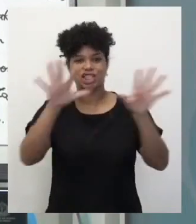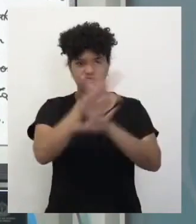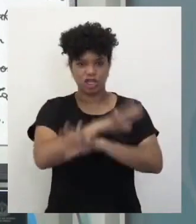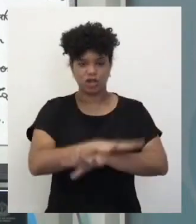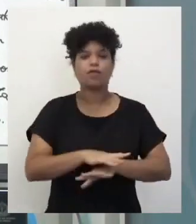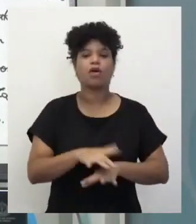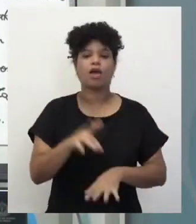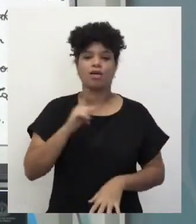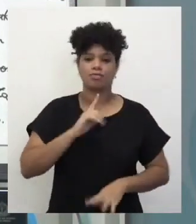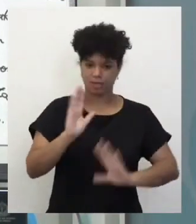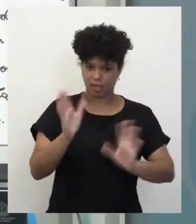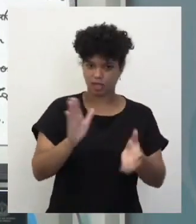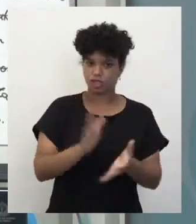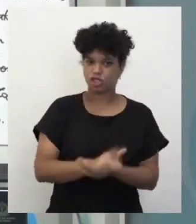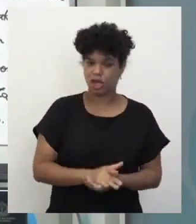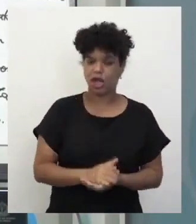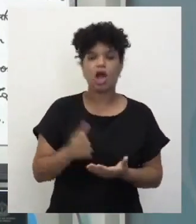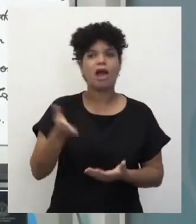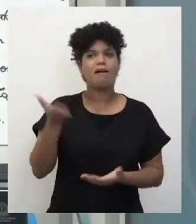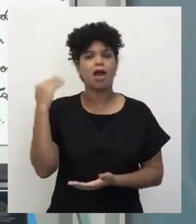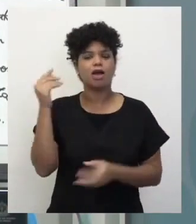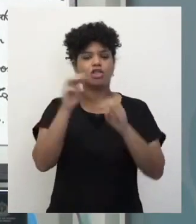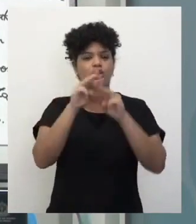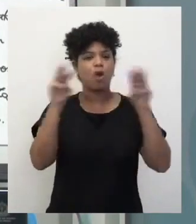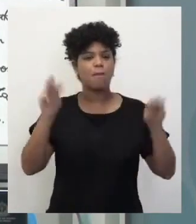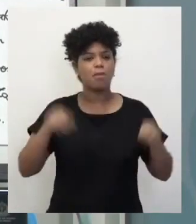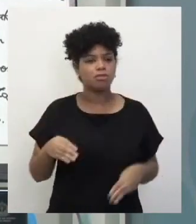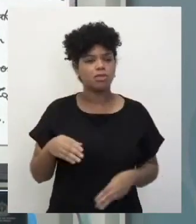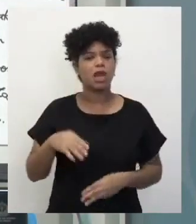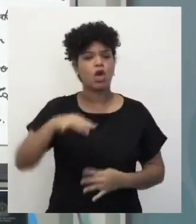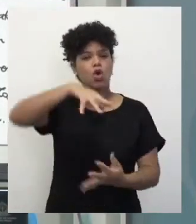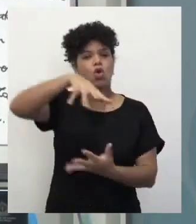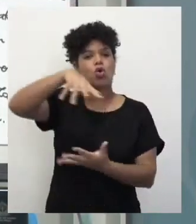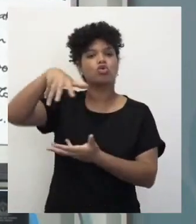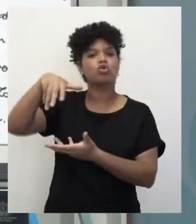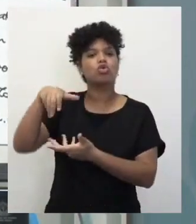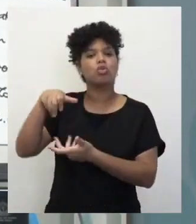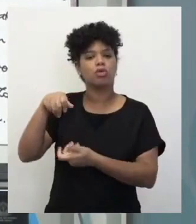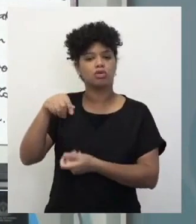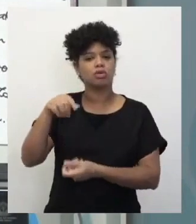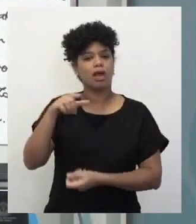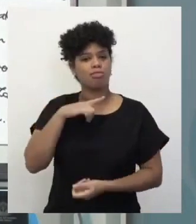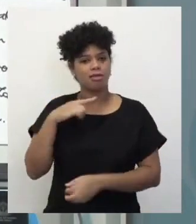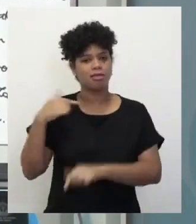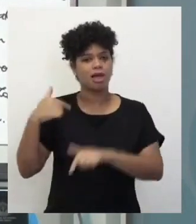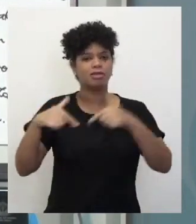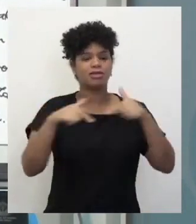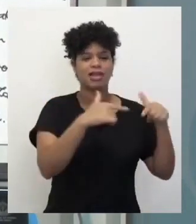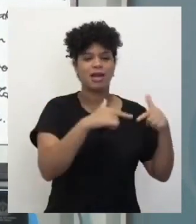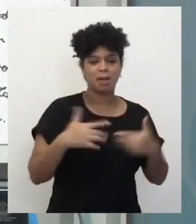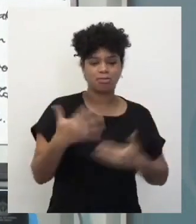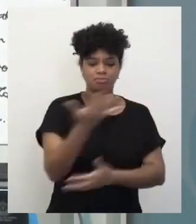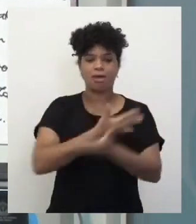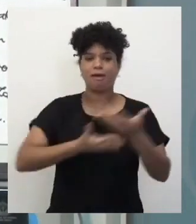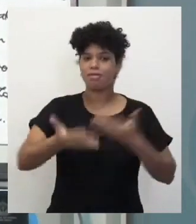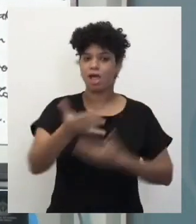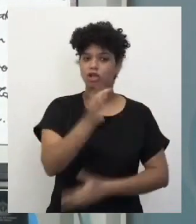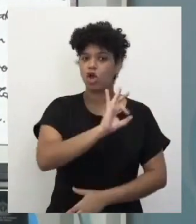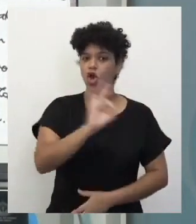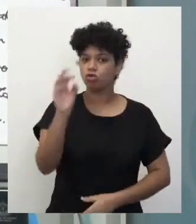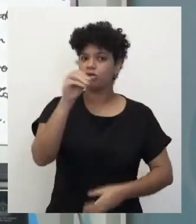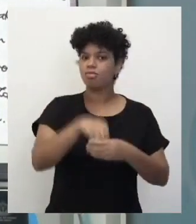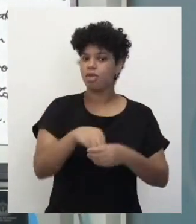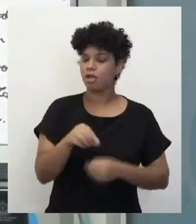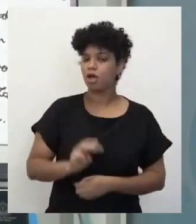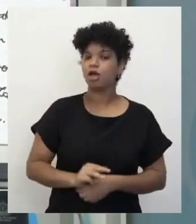já tínhamos também outros museus ao redor do mundo que também trabalham com essa questão da interatividade muito forte dentro da